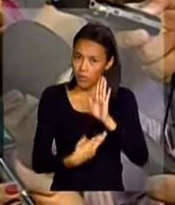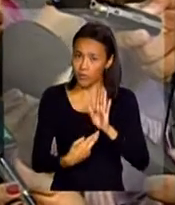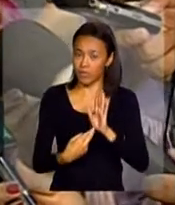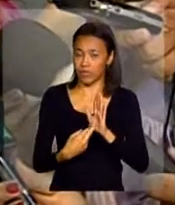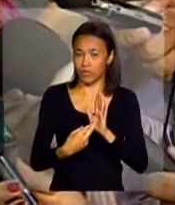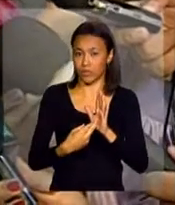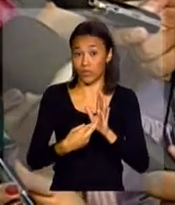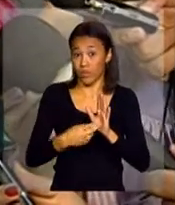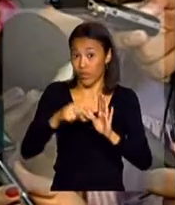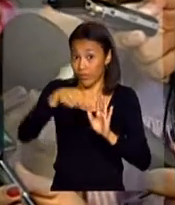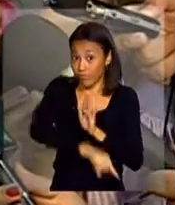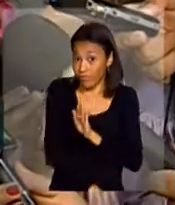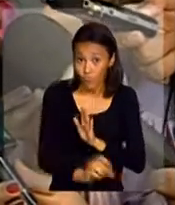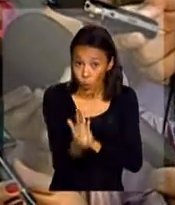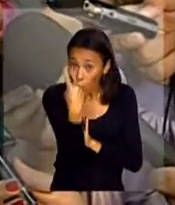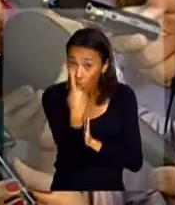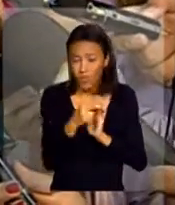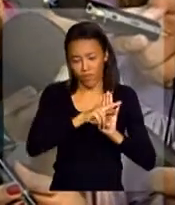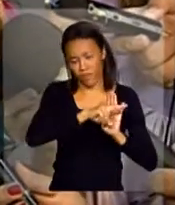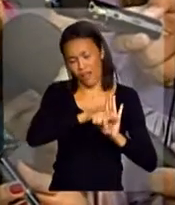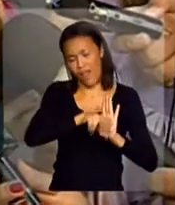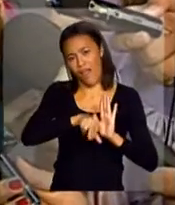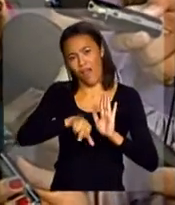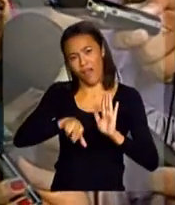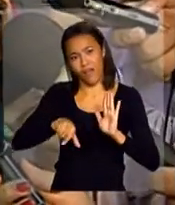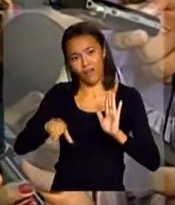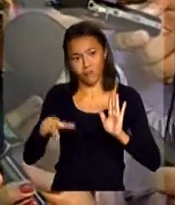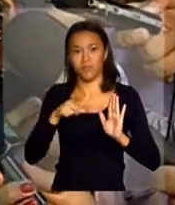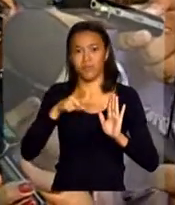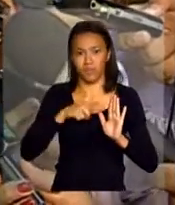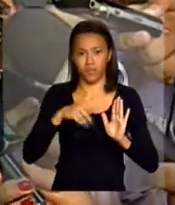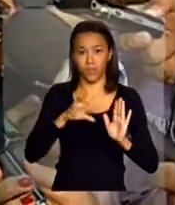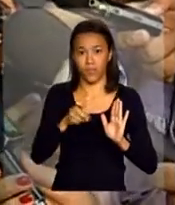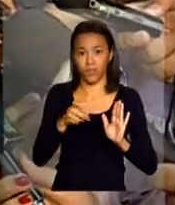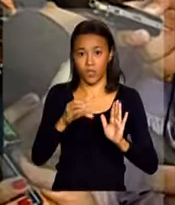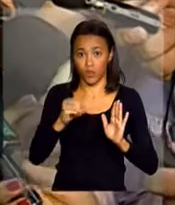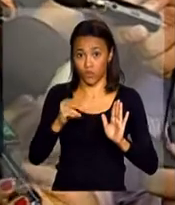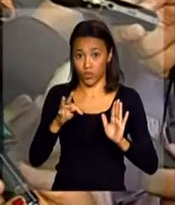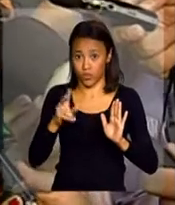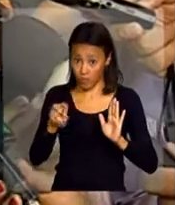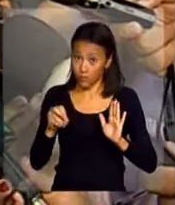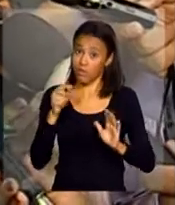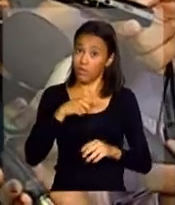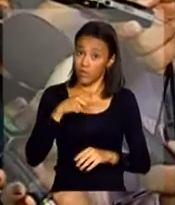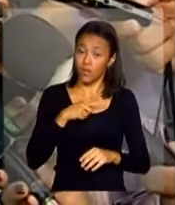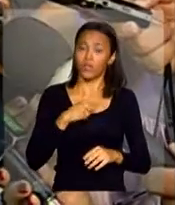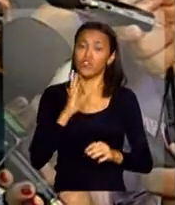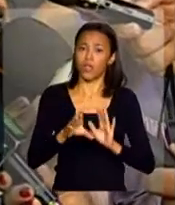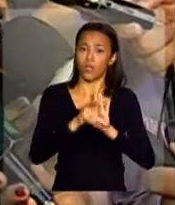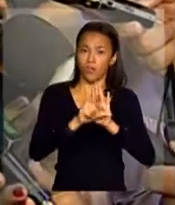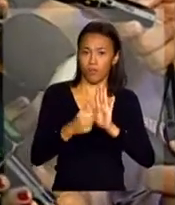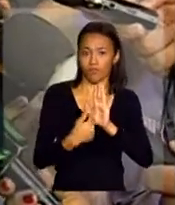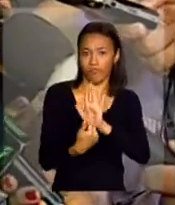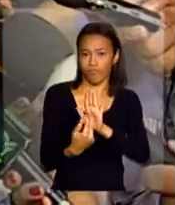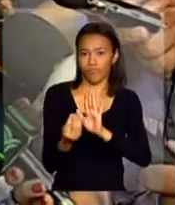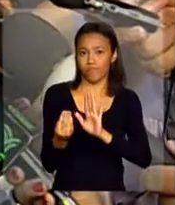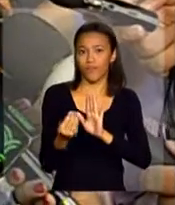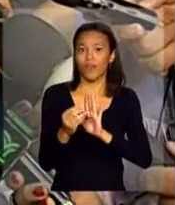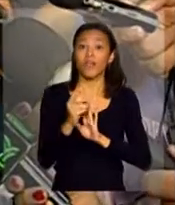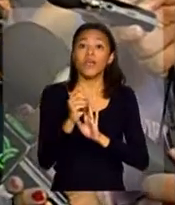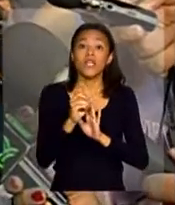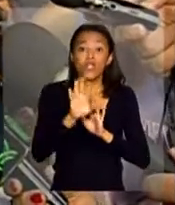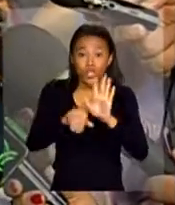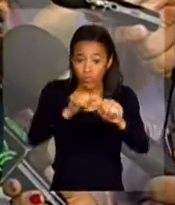extensas, não é um único decreto, são vários atos do Executivo. Tá? A presidência já sinalizou isso no seu próprio decreto e nós estamos chamando